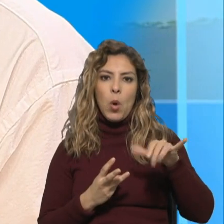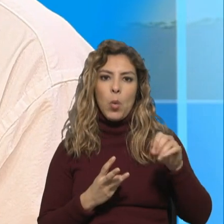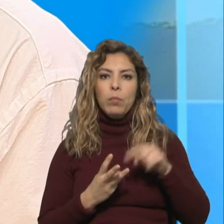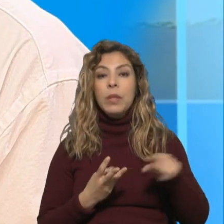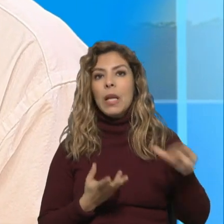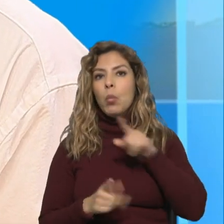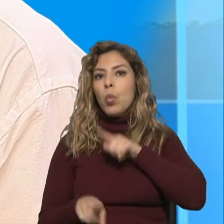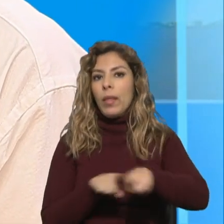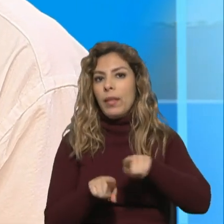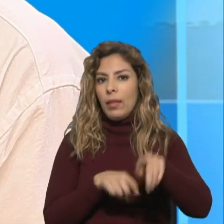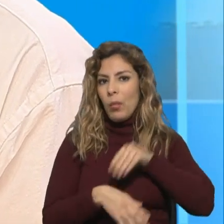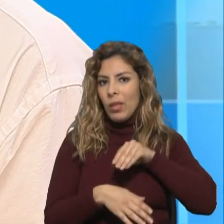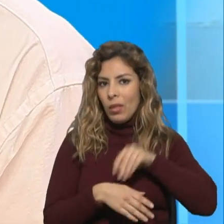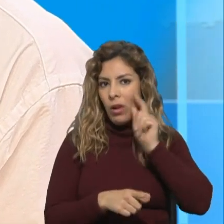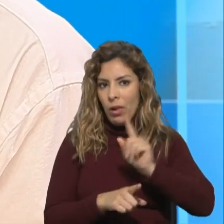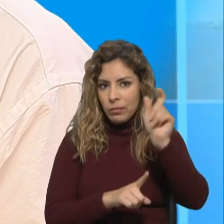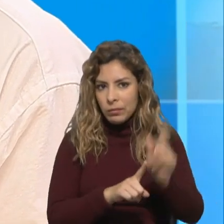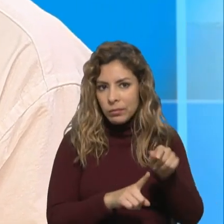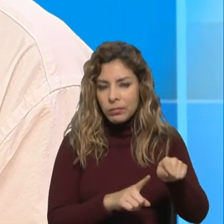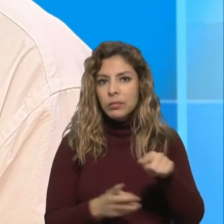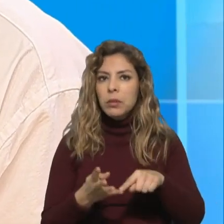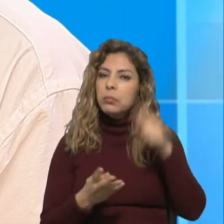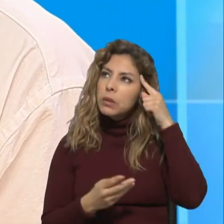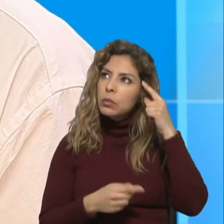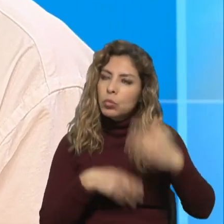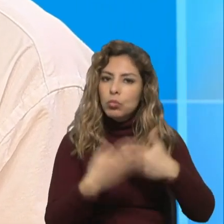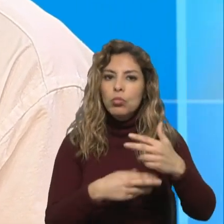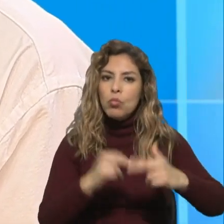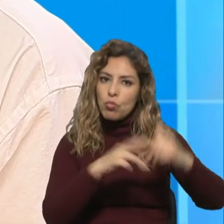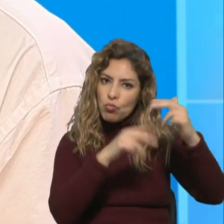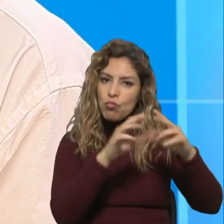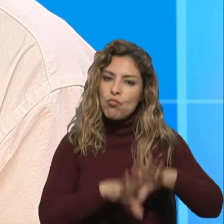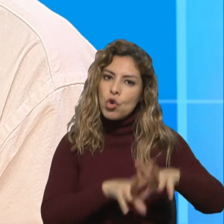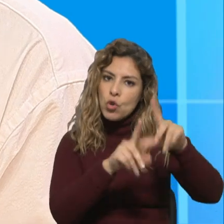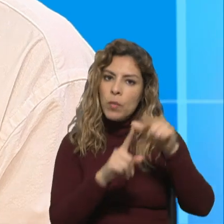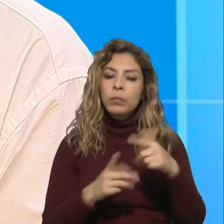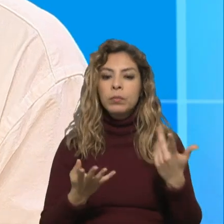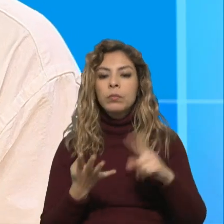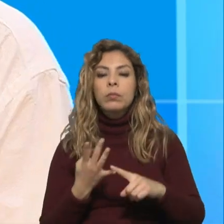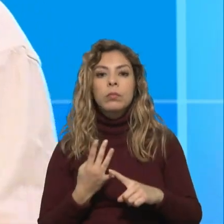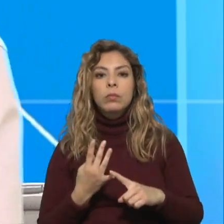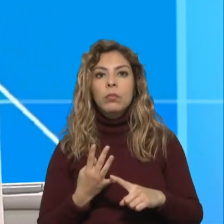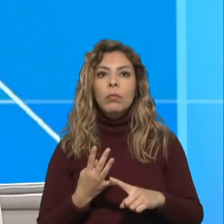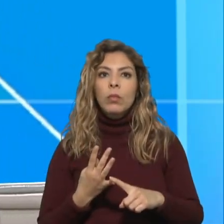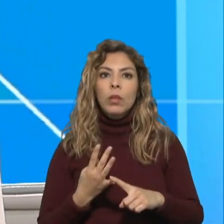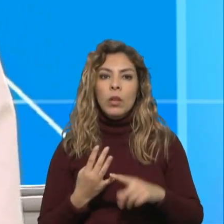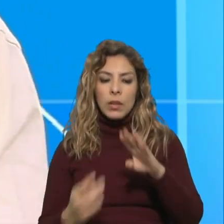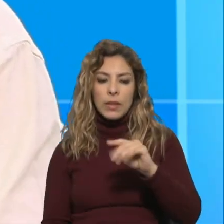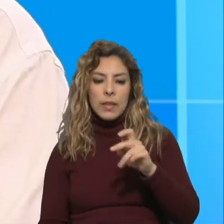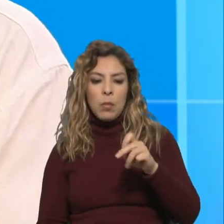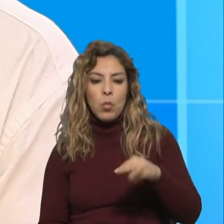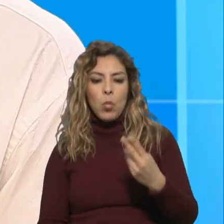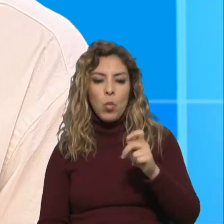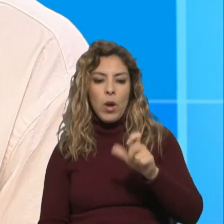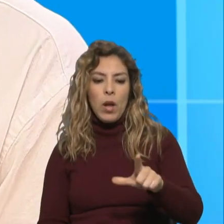tudo o que tem sido este pensamento construído sobre o que temos andado a viver. O Samuel Lúria,